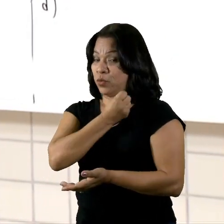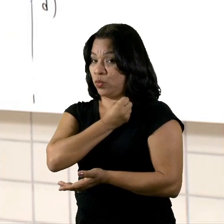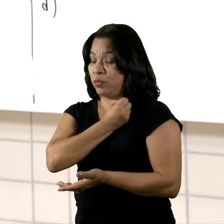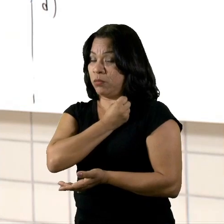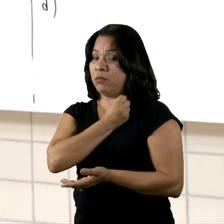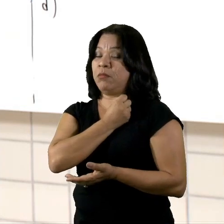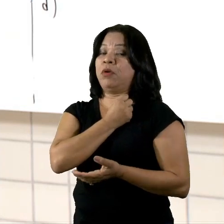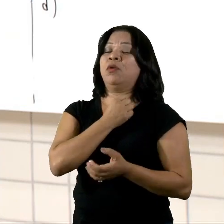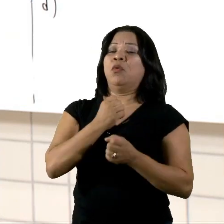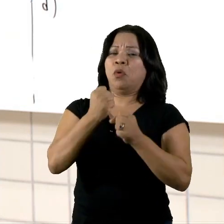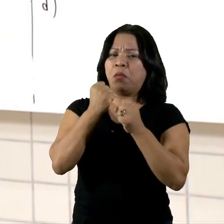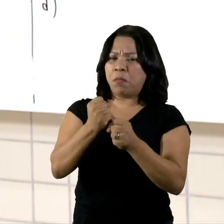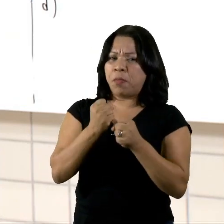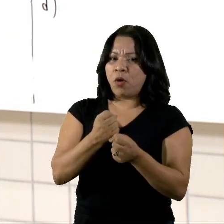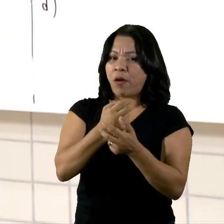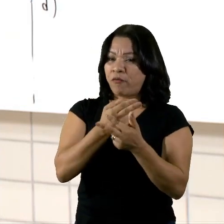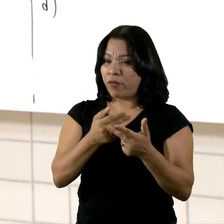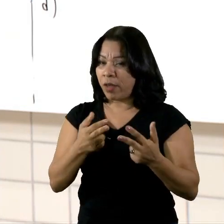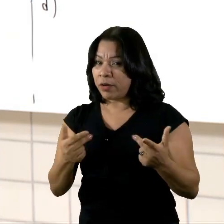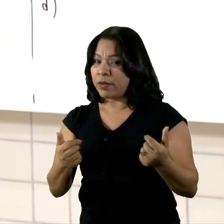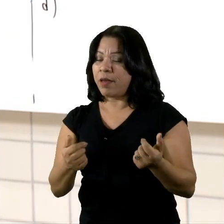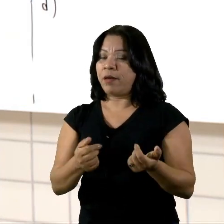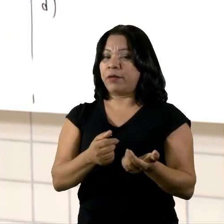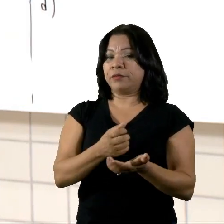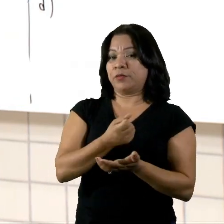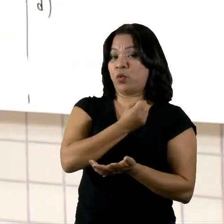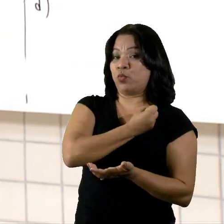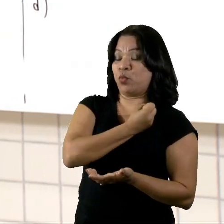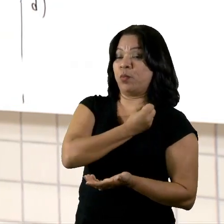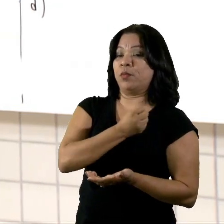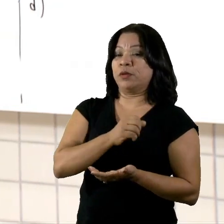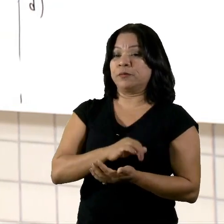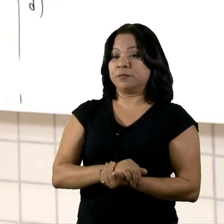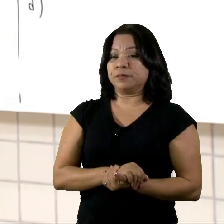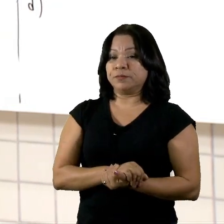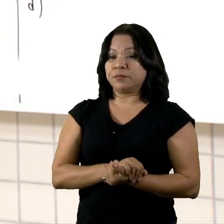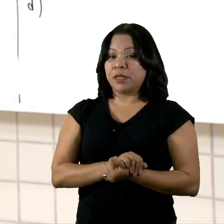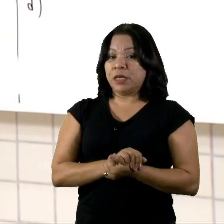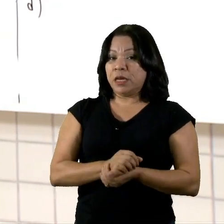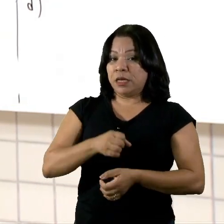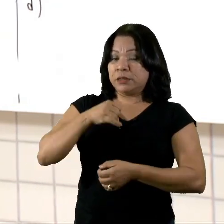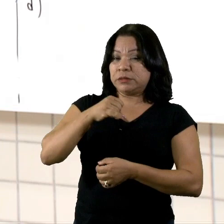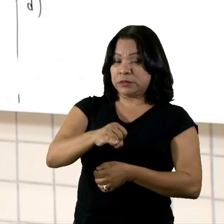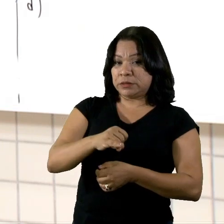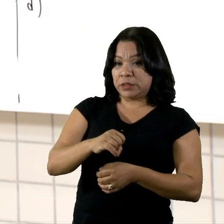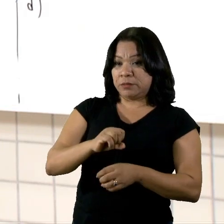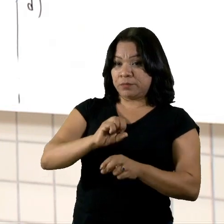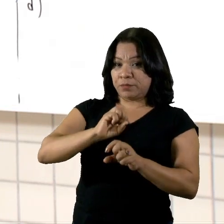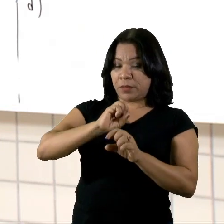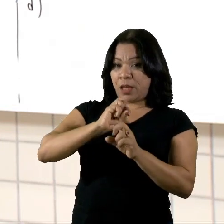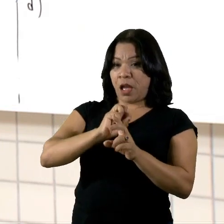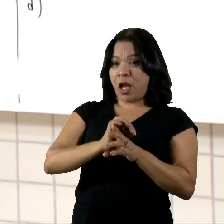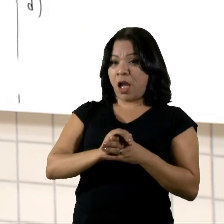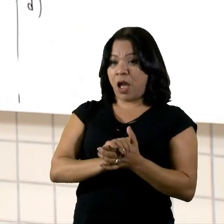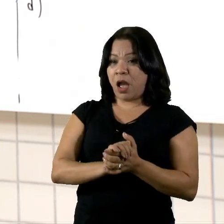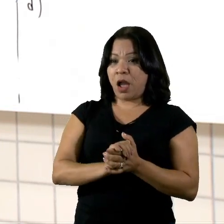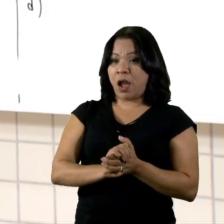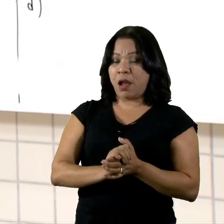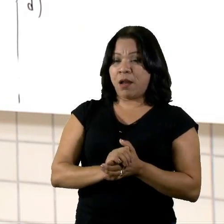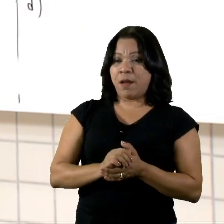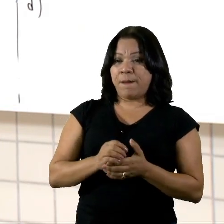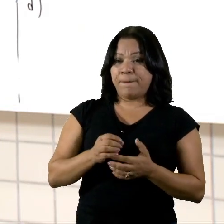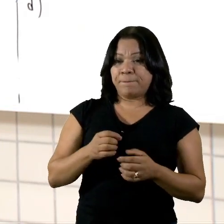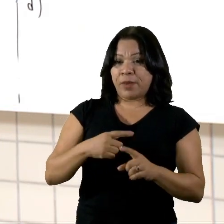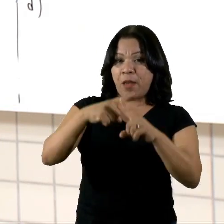assumir diversos valores numéricos. E a gente sabe também que quando você multiplica um número qualquer por zero,